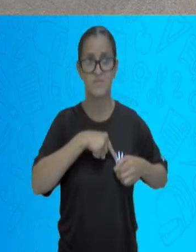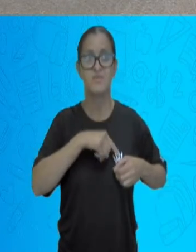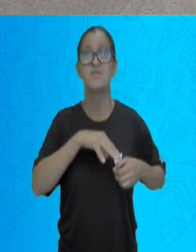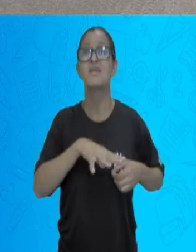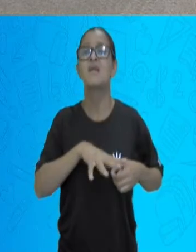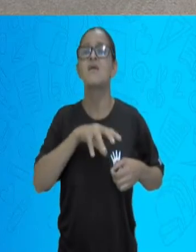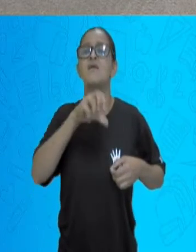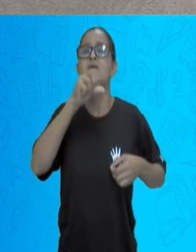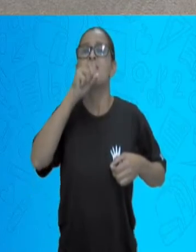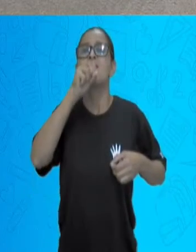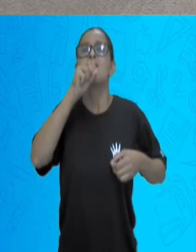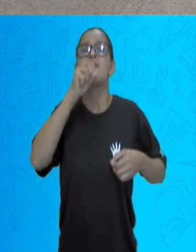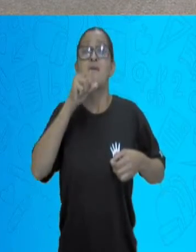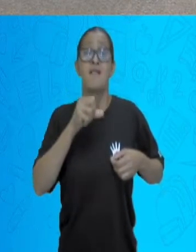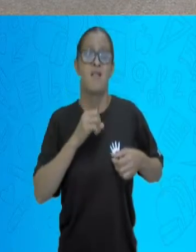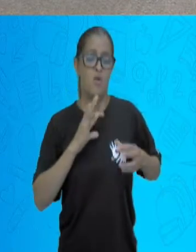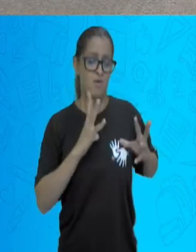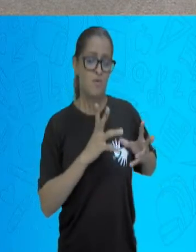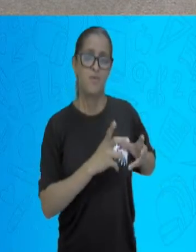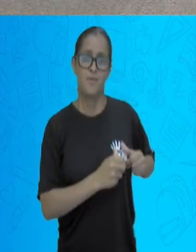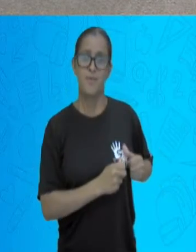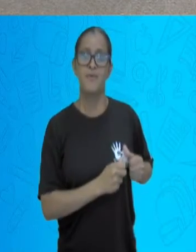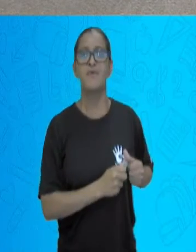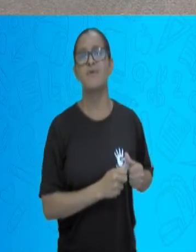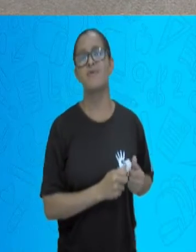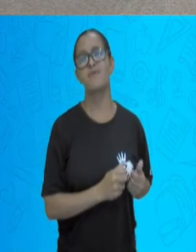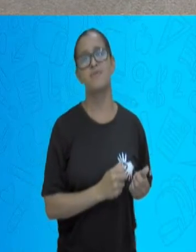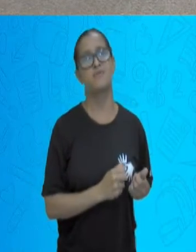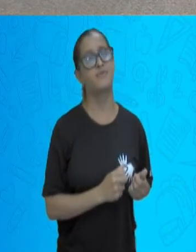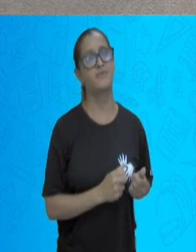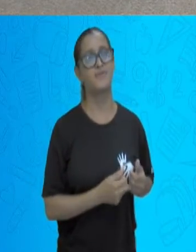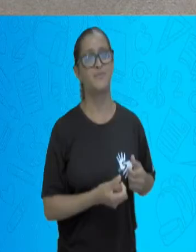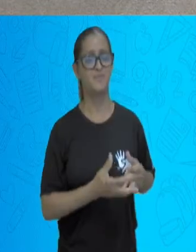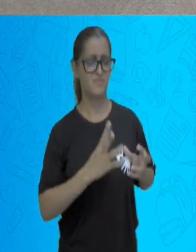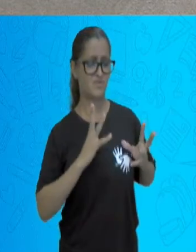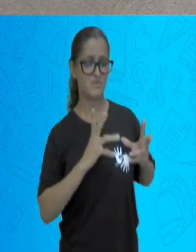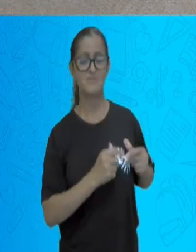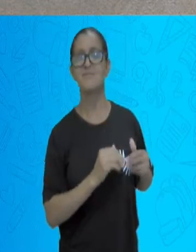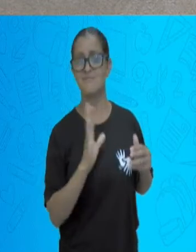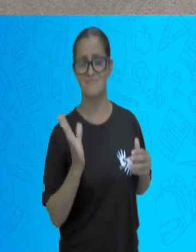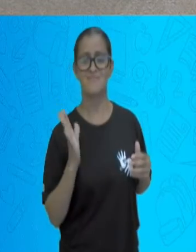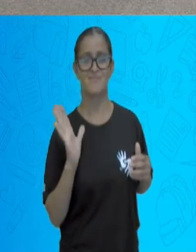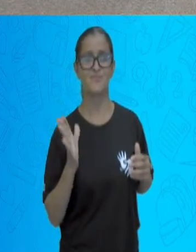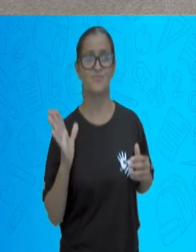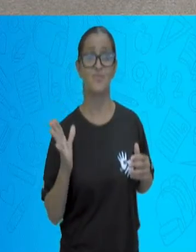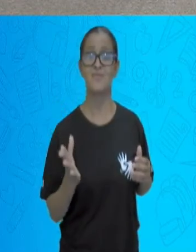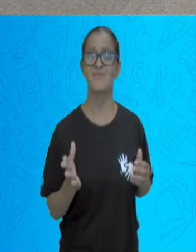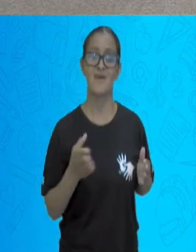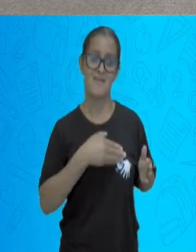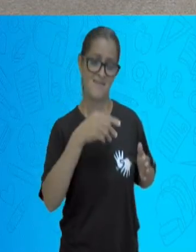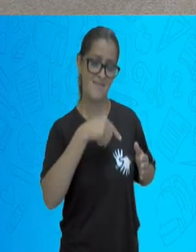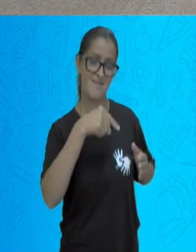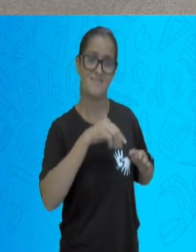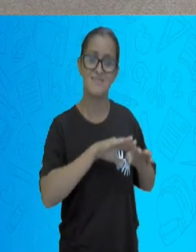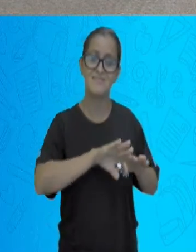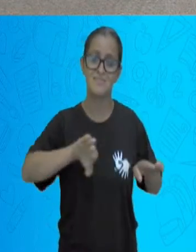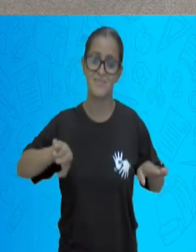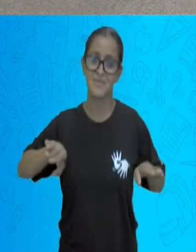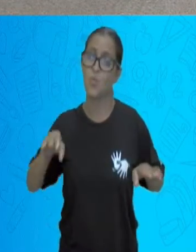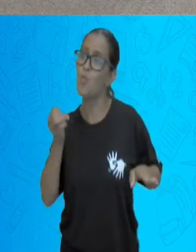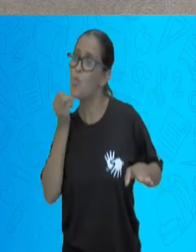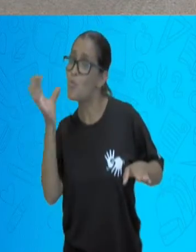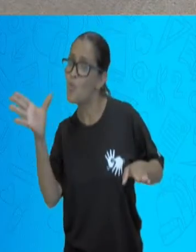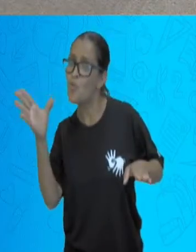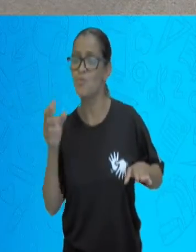fica limpinho. É como se passasse por um filtro e separasse tudo o que é bom do que é ruim.